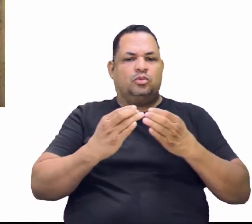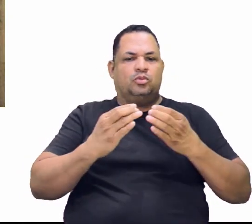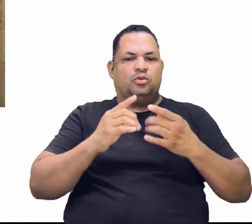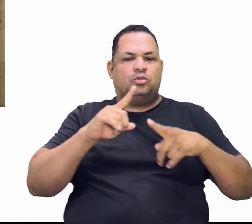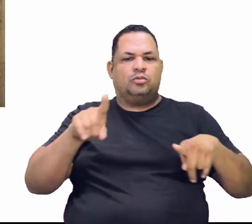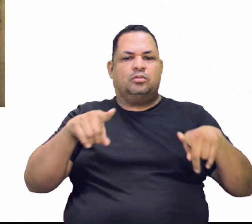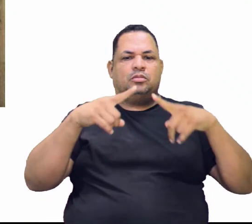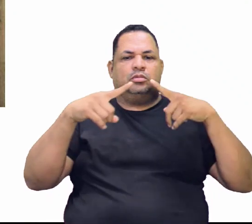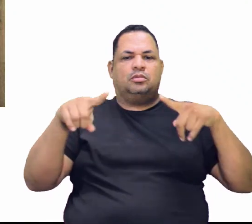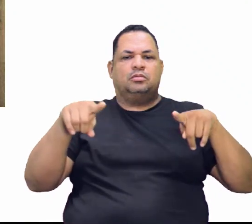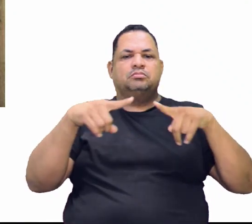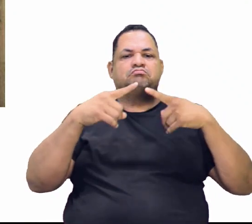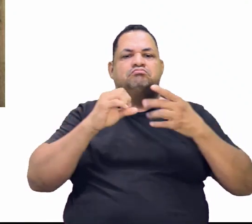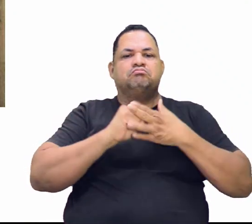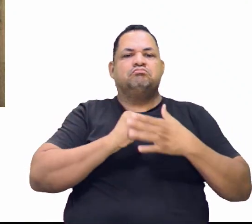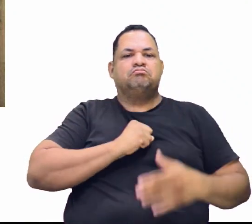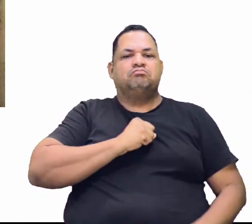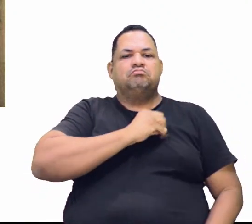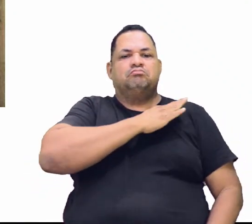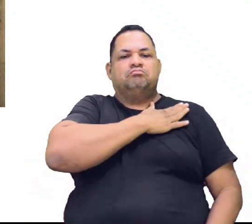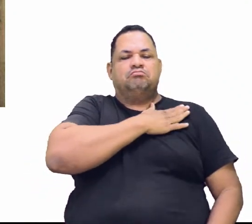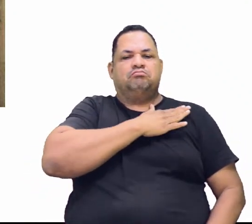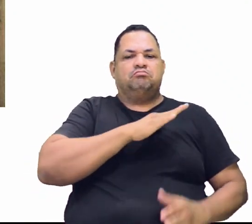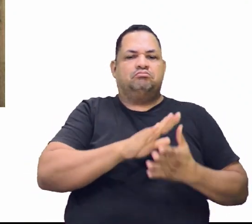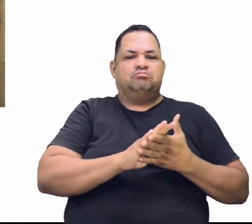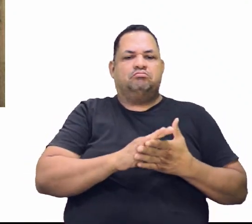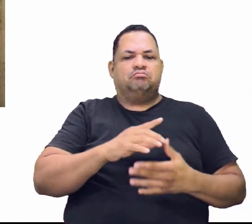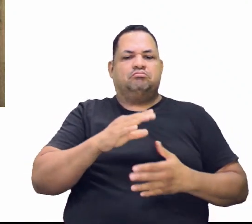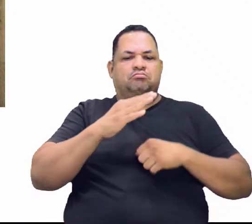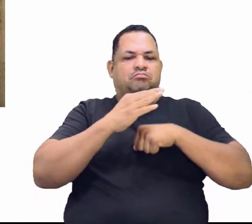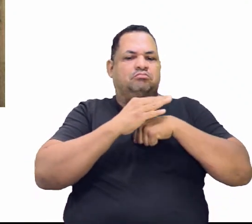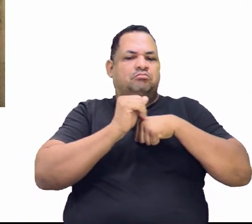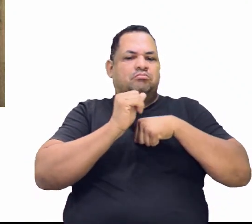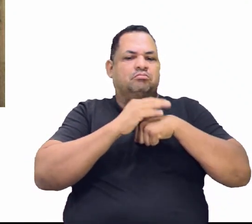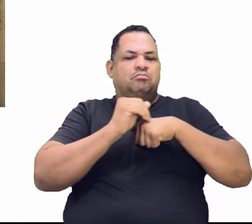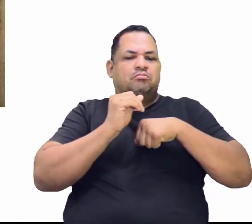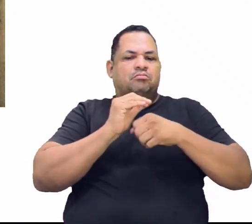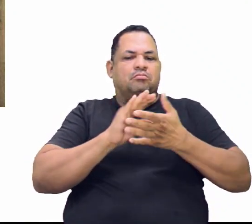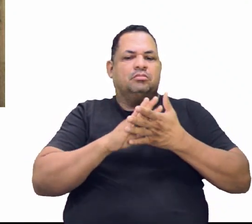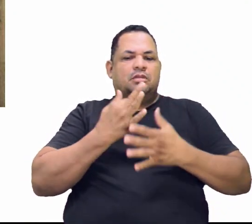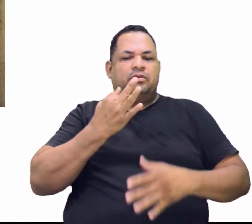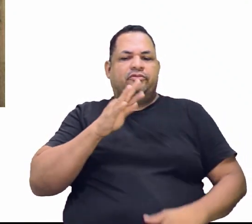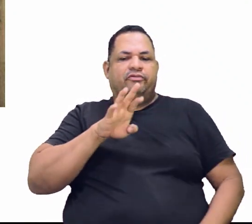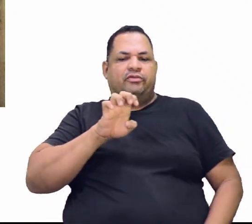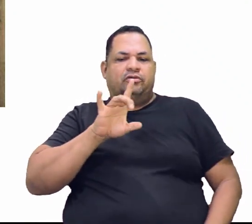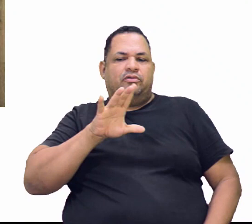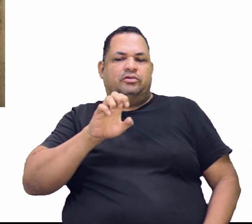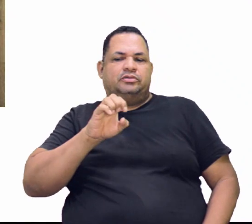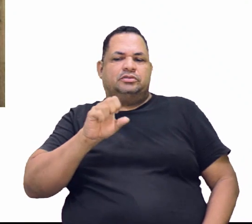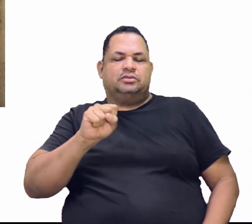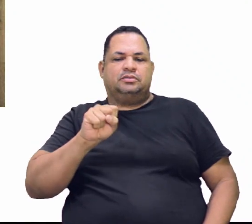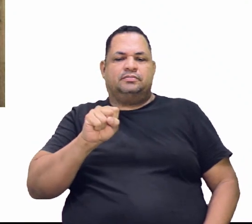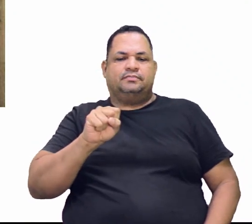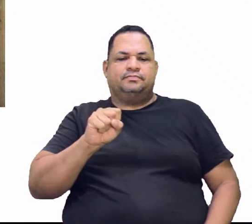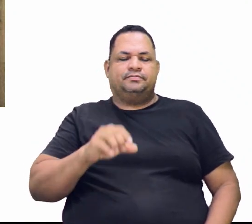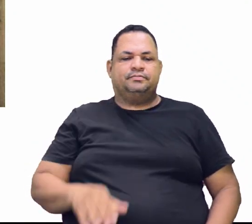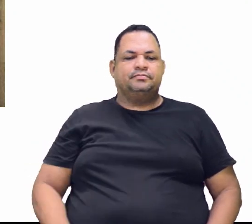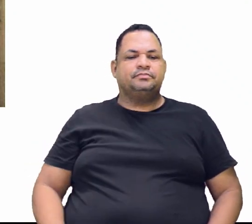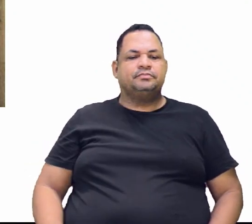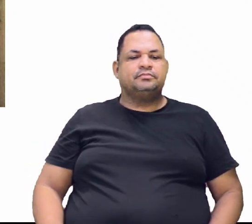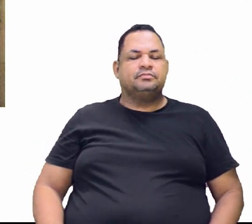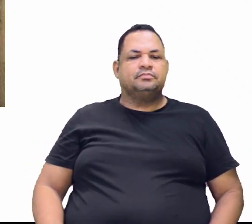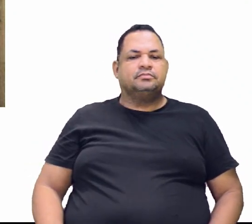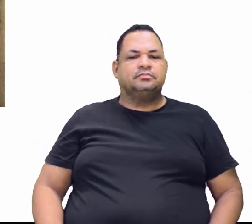da Corporação, tratada carinhosamente como a Furiosa. Essa